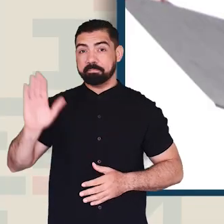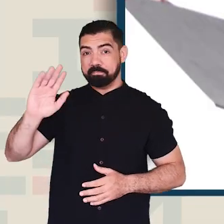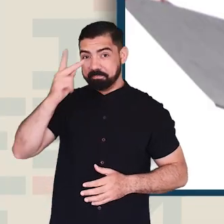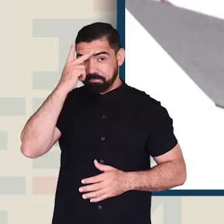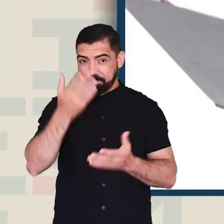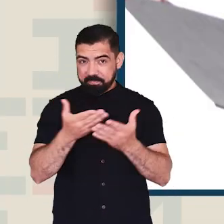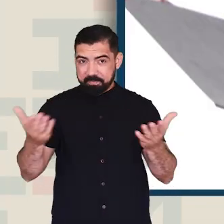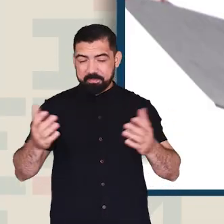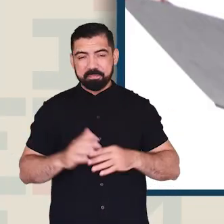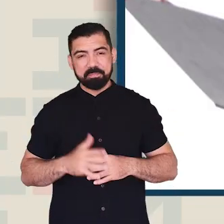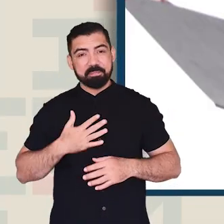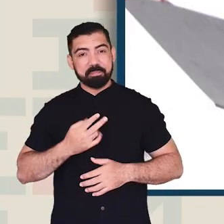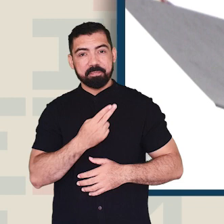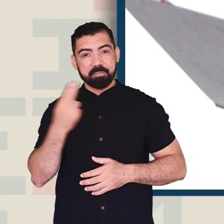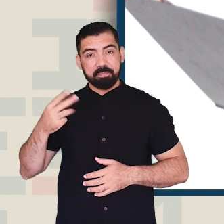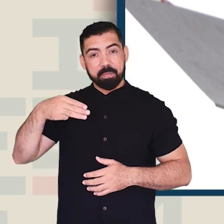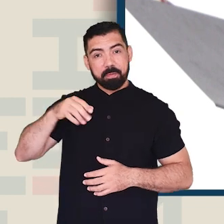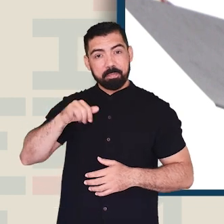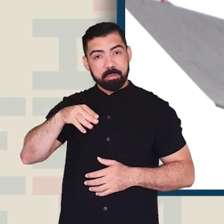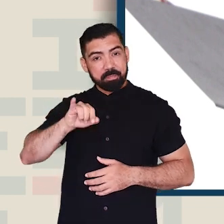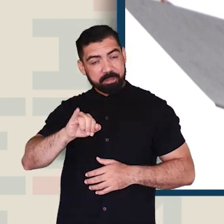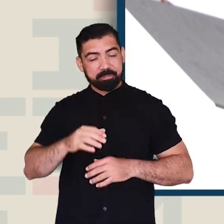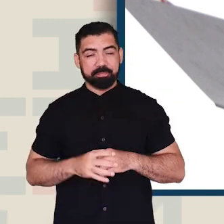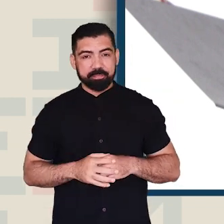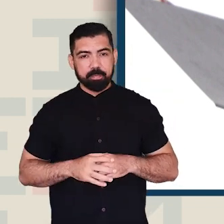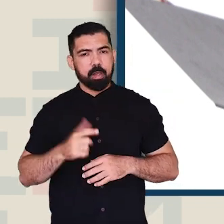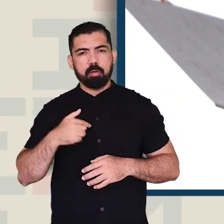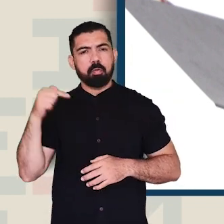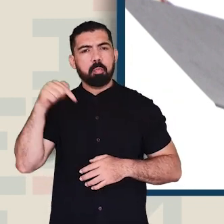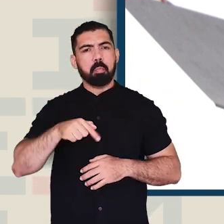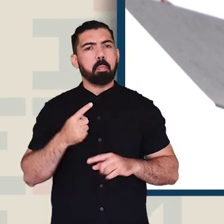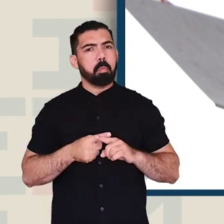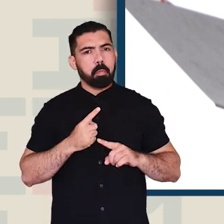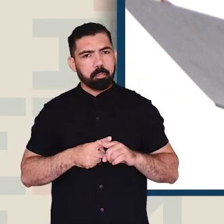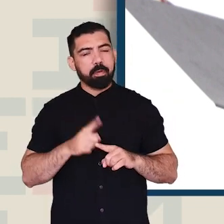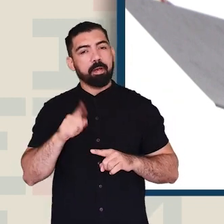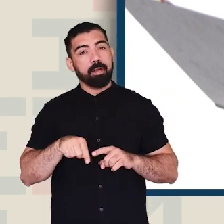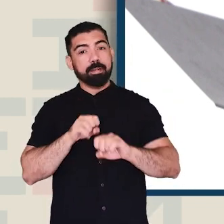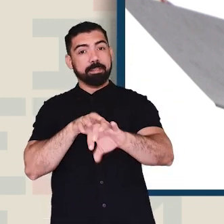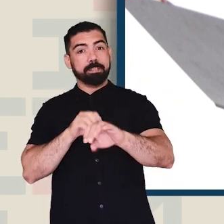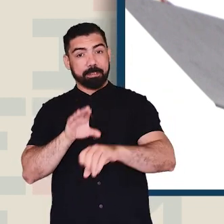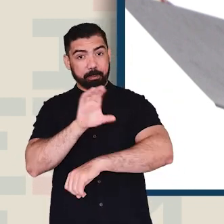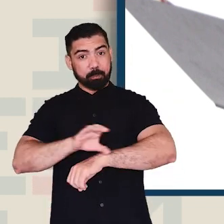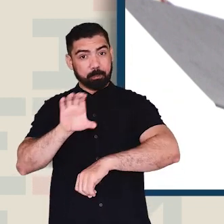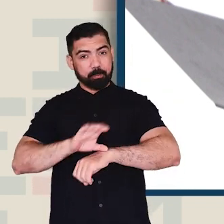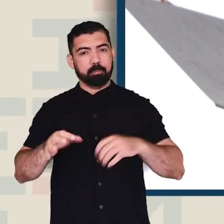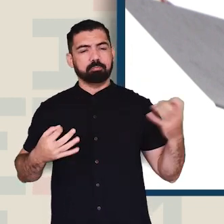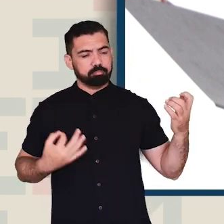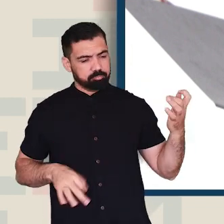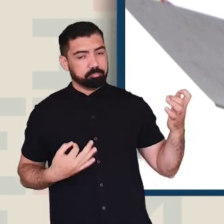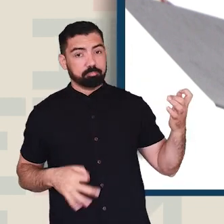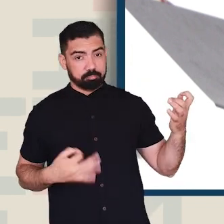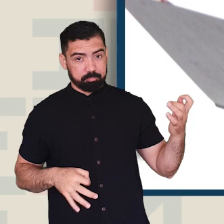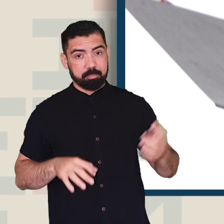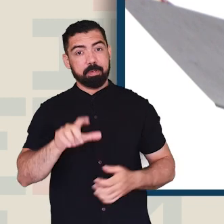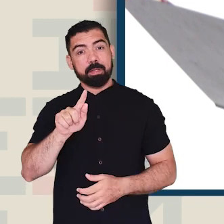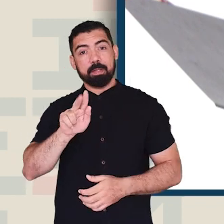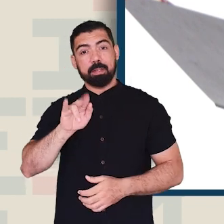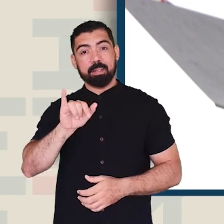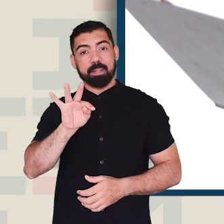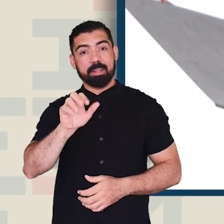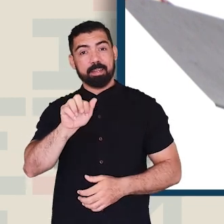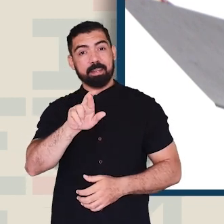Olá, pessoal. Eu sou Mimi Rocha. Estou aqui para ministrar esse curso de guitarra. A gente